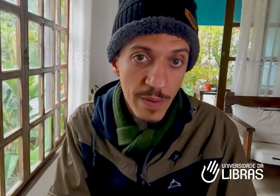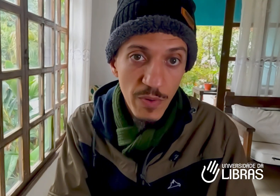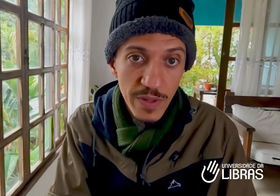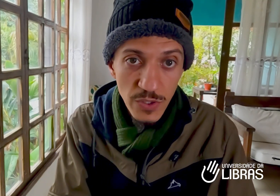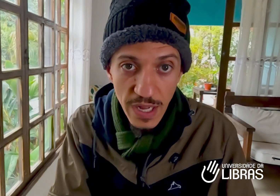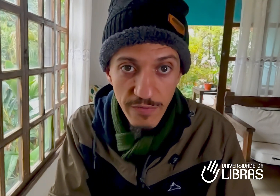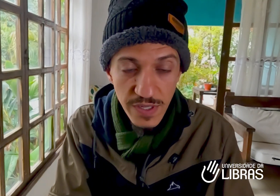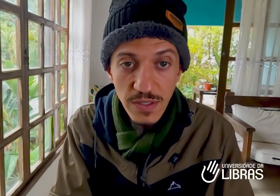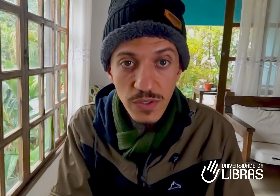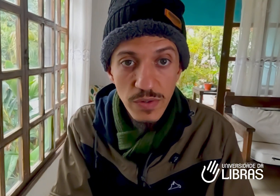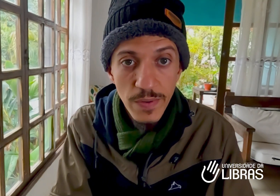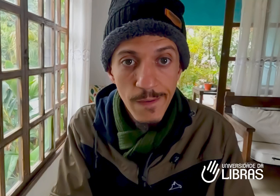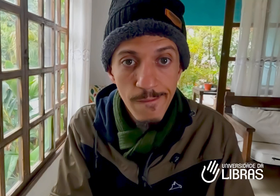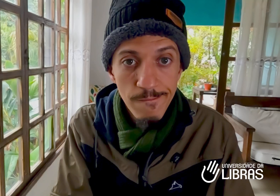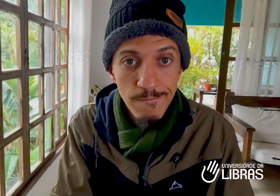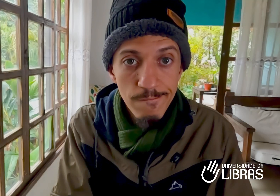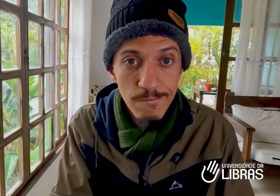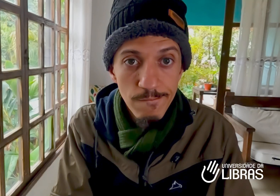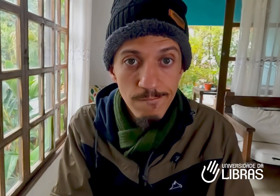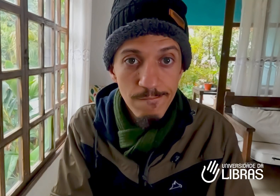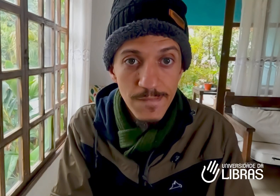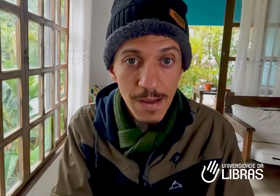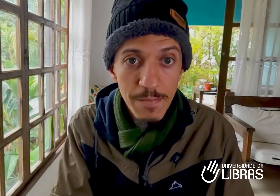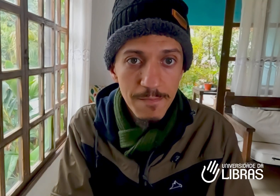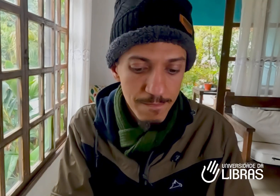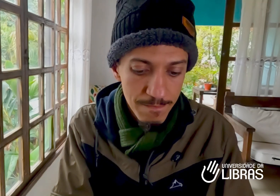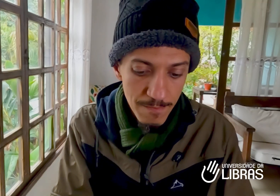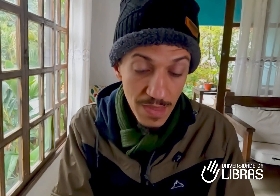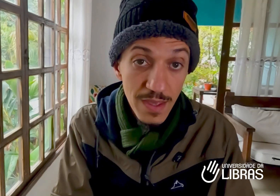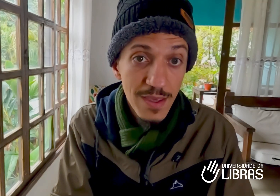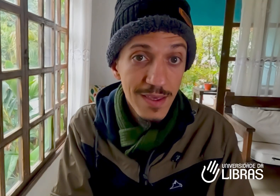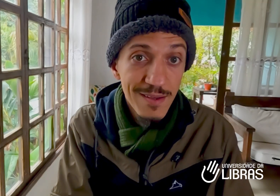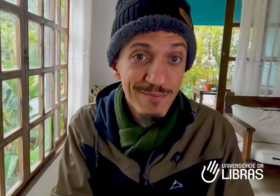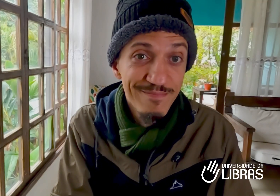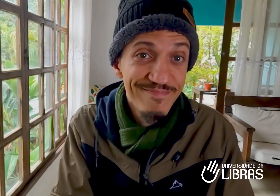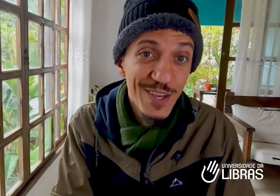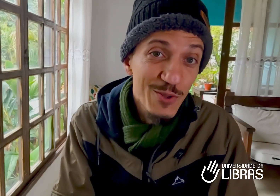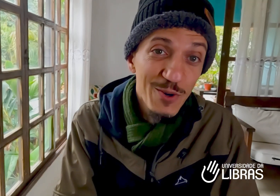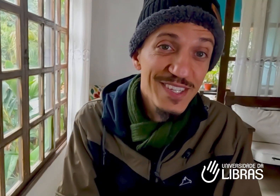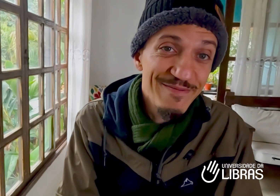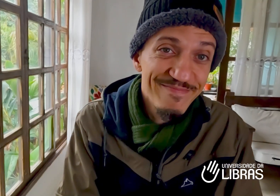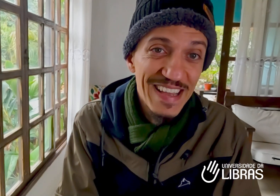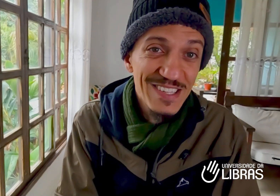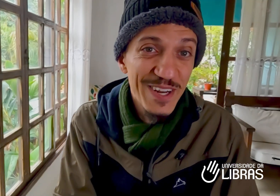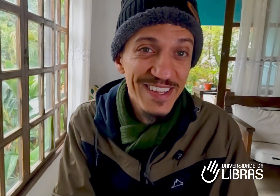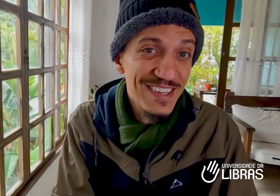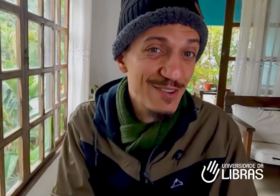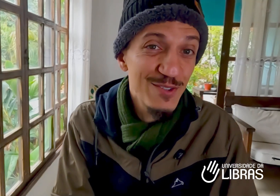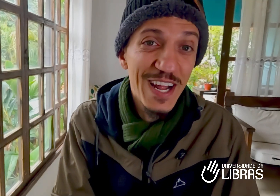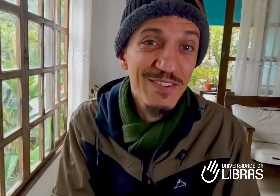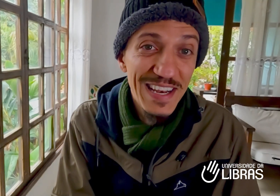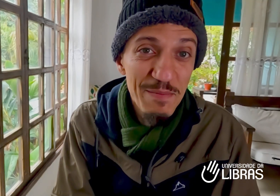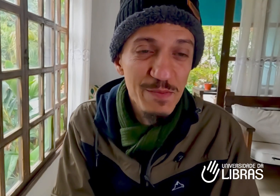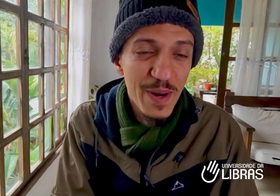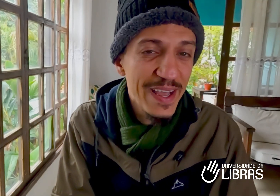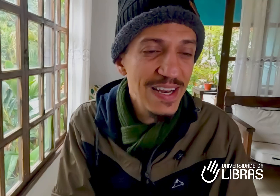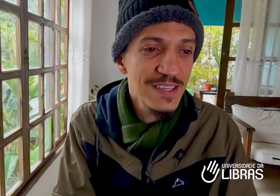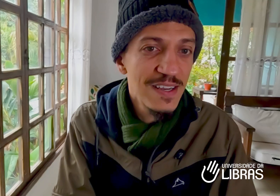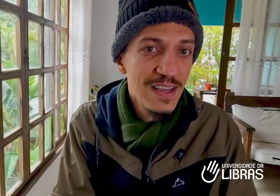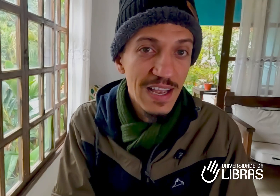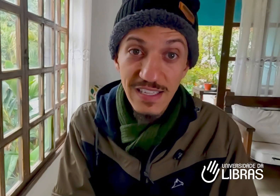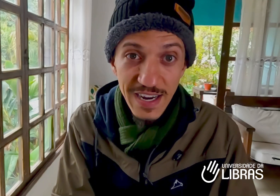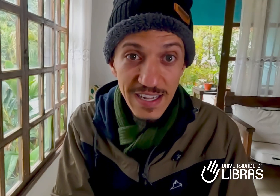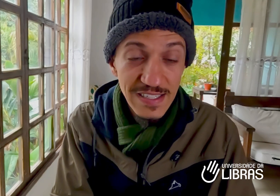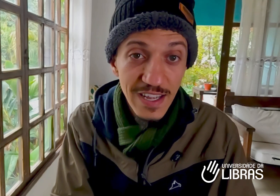conhecimento para poder ajudar vocês nisso, sabe? E eu trouxe essa orientação direta em Libras para